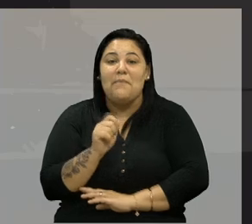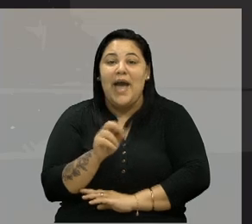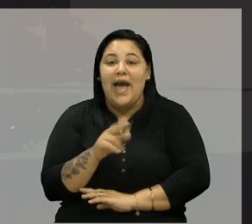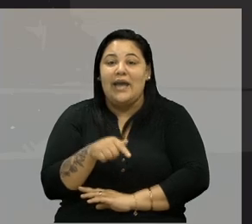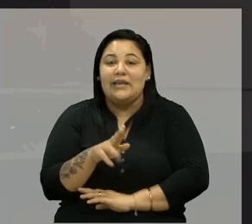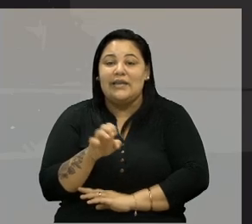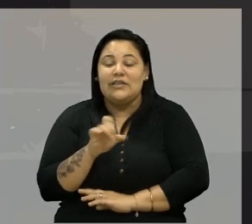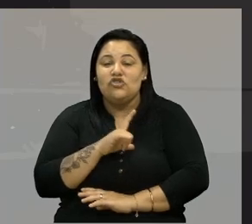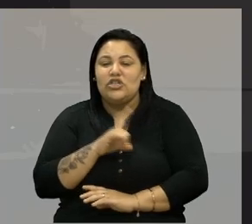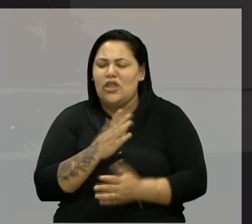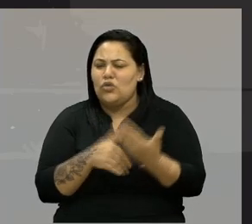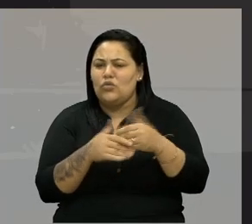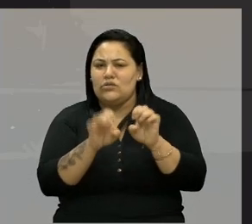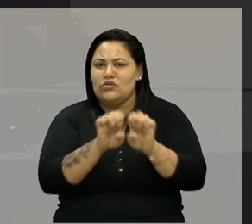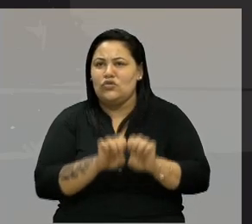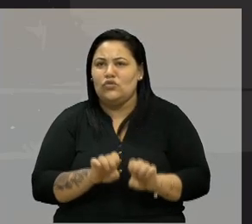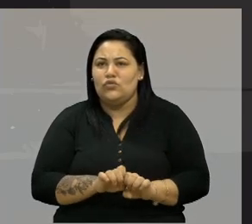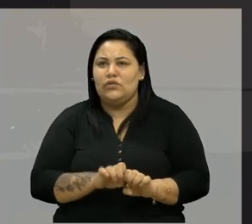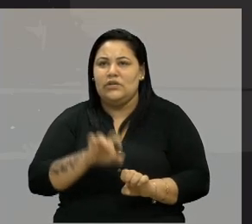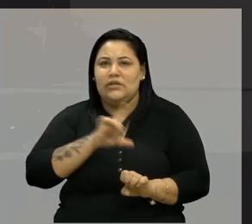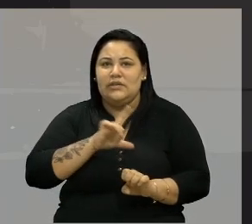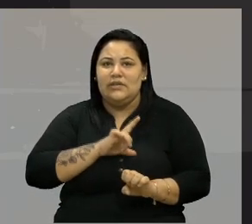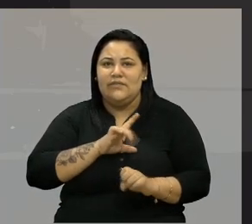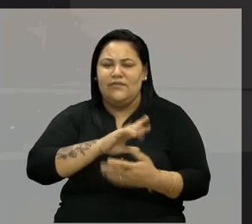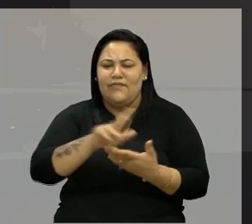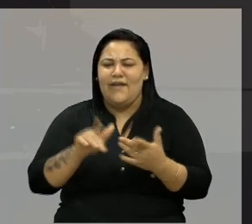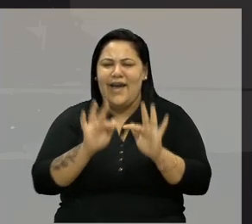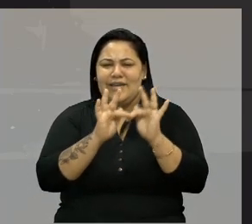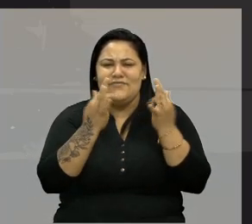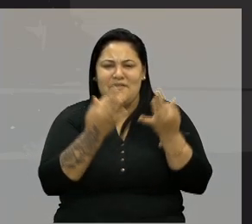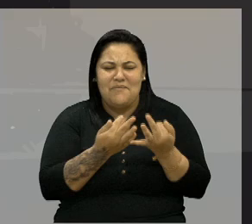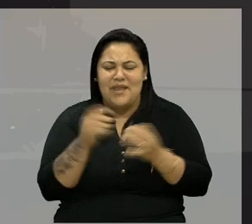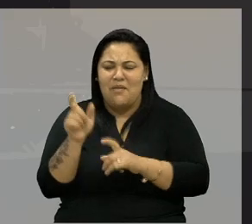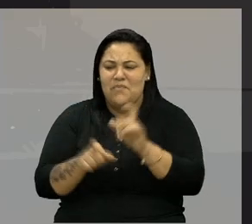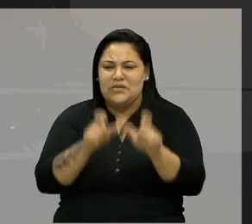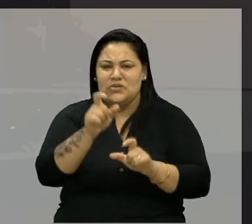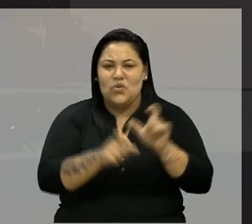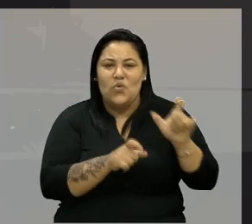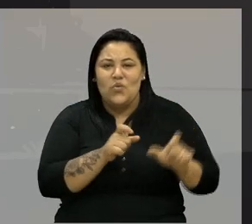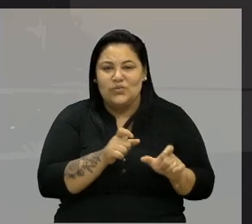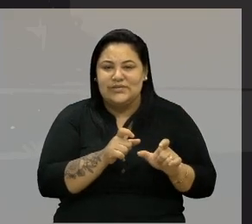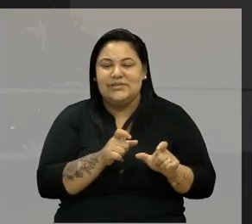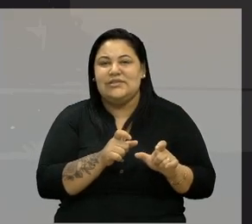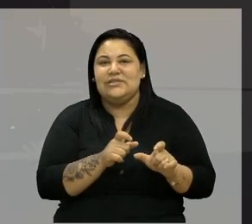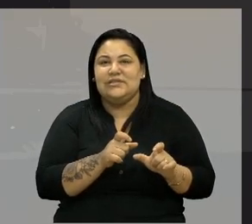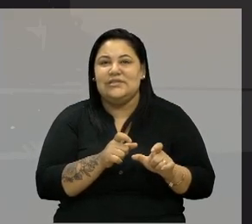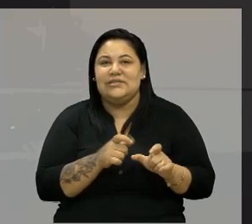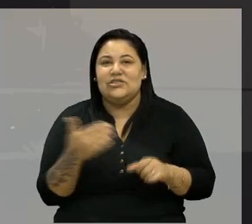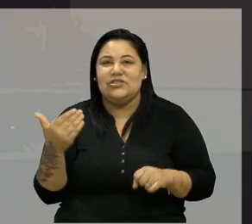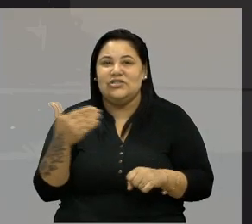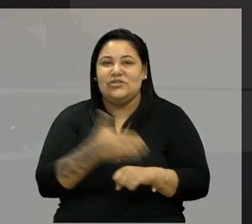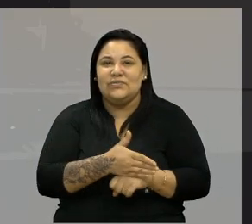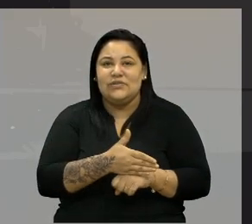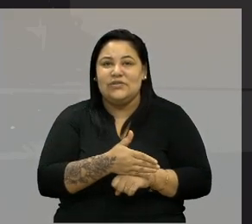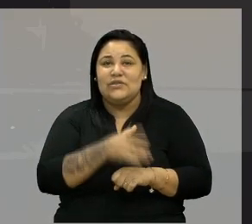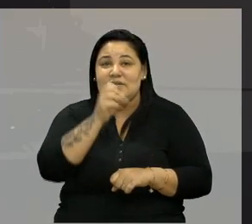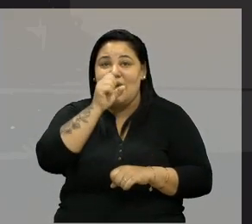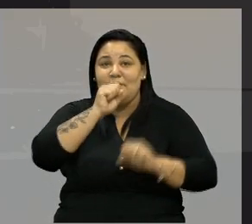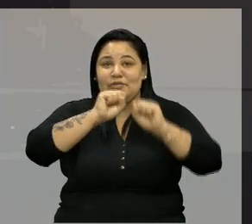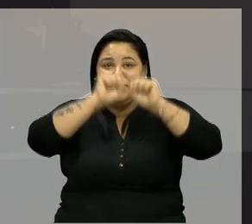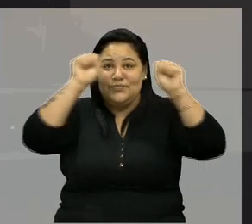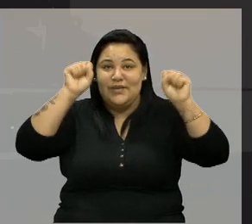estrutura né então nós tivemos uma série de famílias de pessoas que vieram ainda no sábado pela manhã